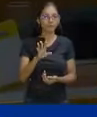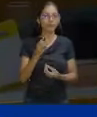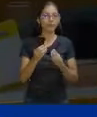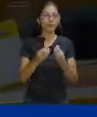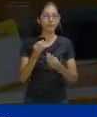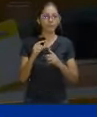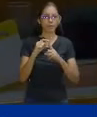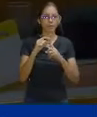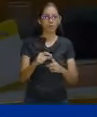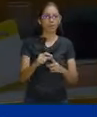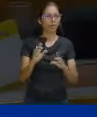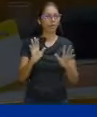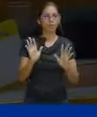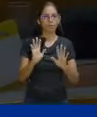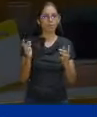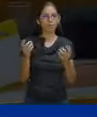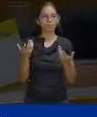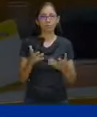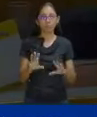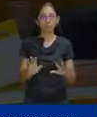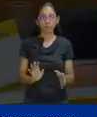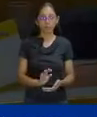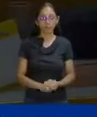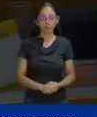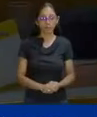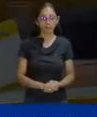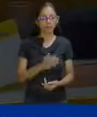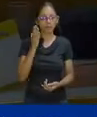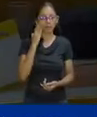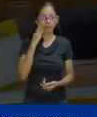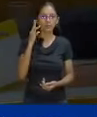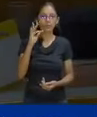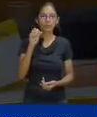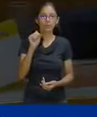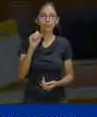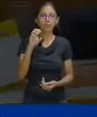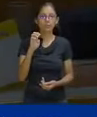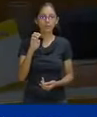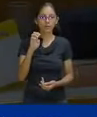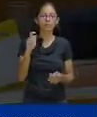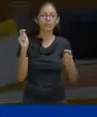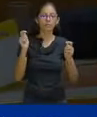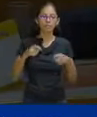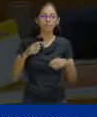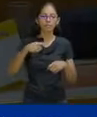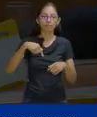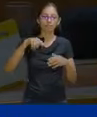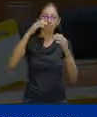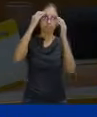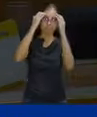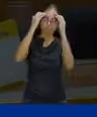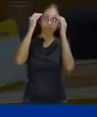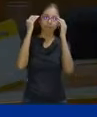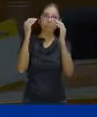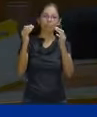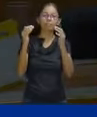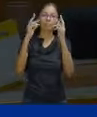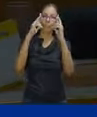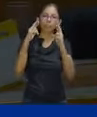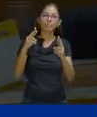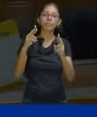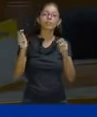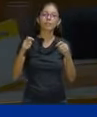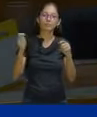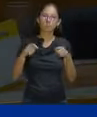modo, ofensivo a uma corte superior, porque, claro, o TSE e todas as cortes merecem nosso integral respeito, nossa,